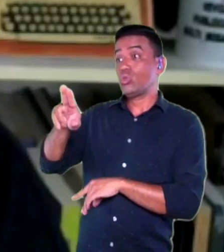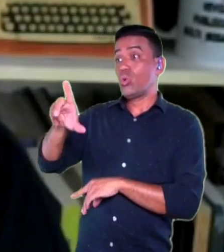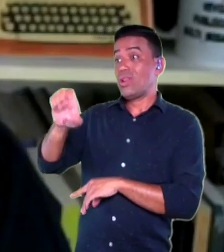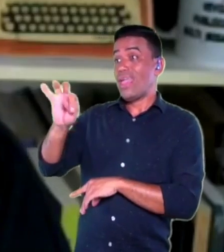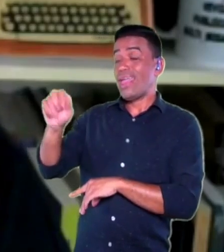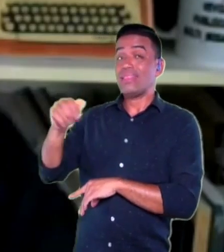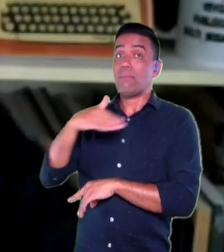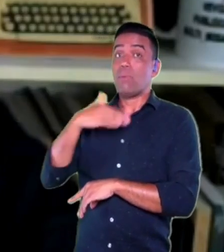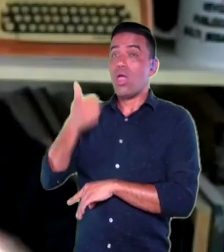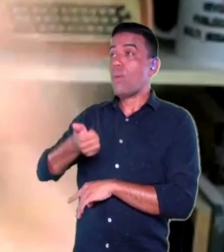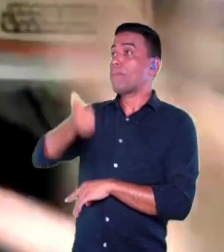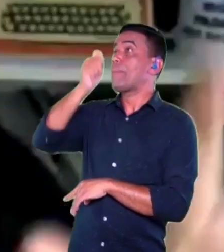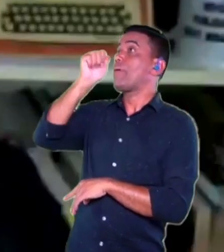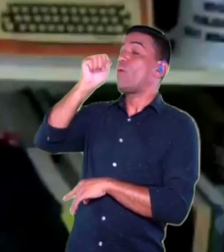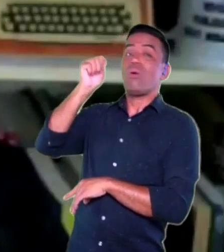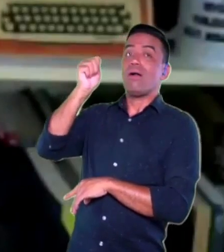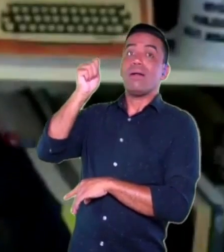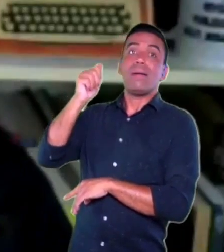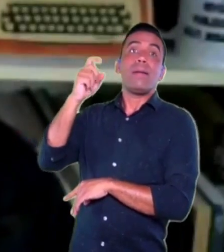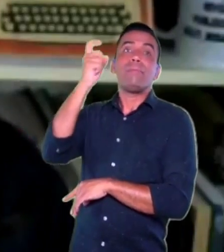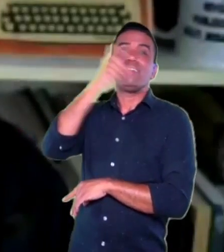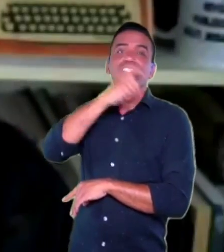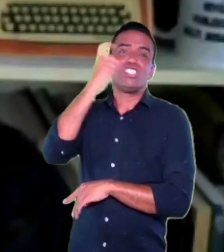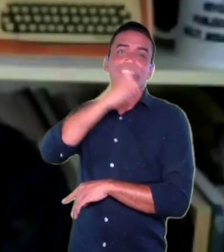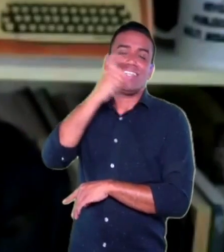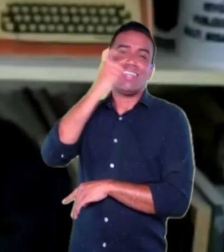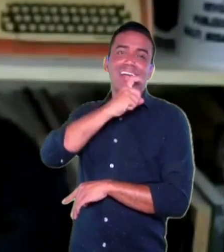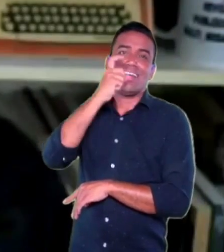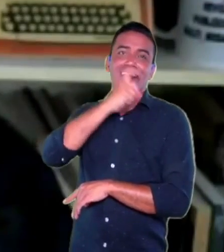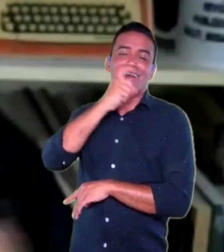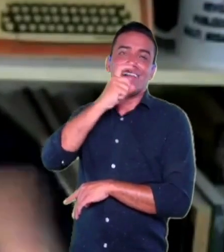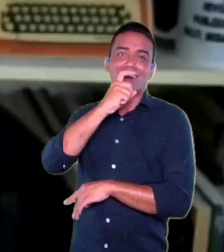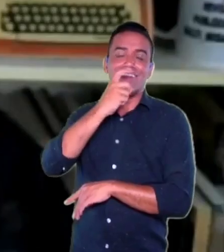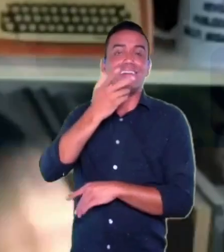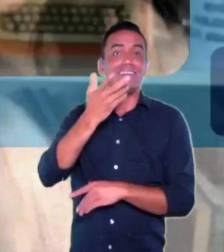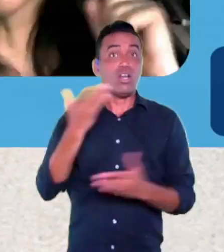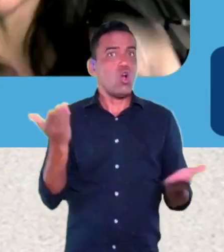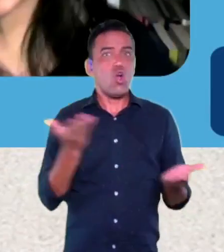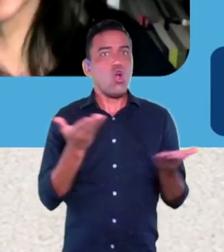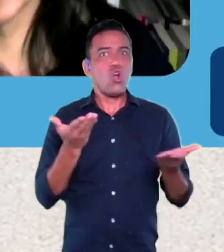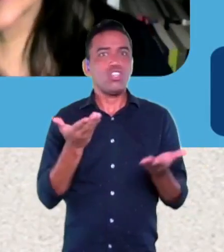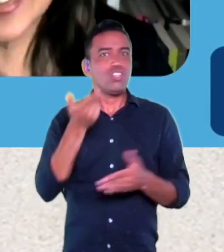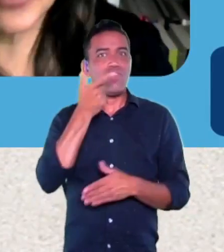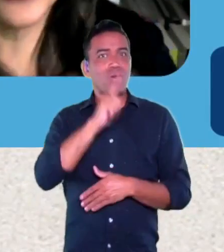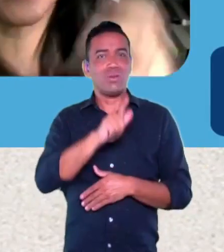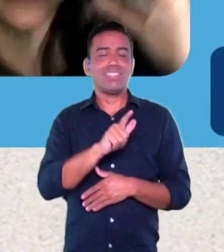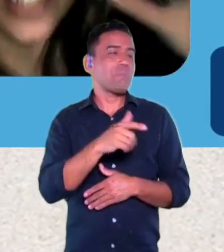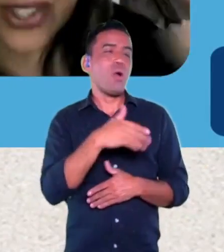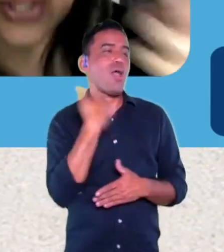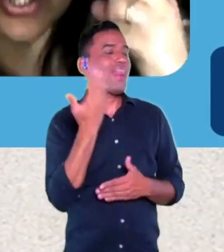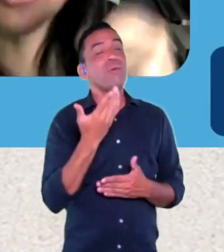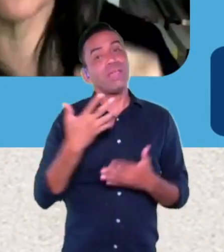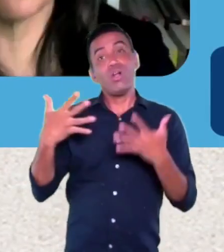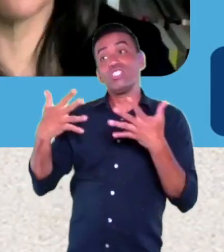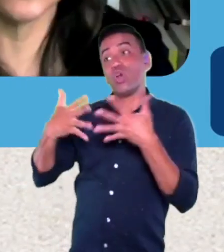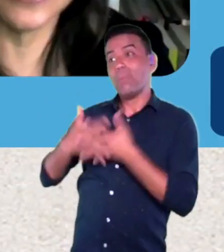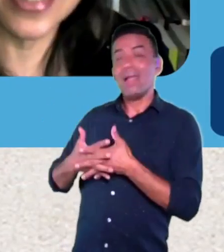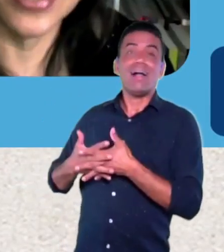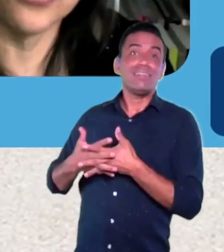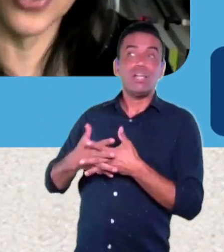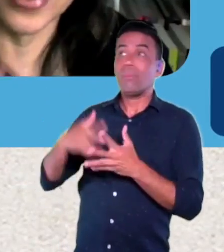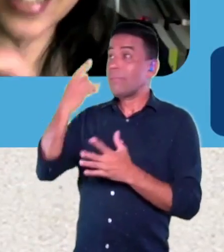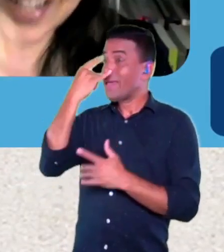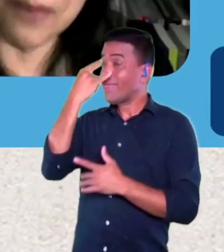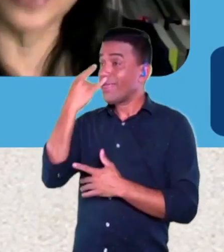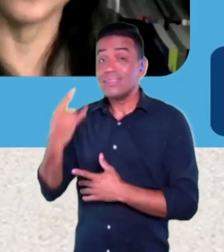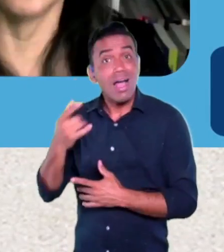mentira. E aí dá tudo errado. Hoje em dia ela não ia morrer de jeito nenhum. Hoje é mais complicado. Então era isso que me chamava a